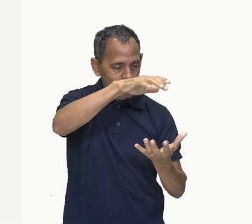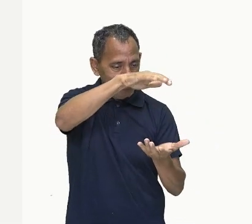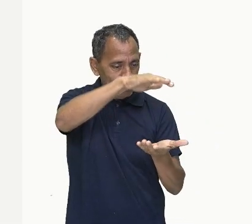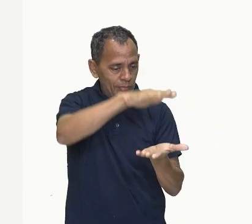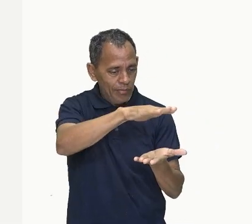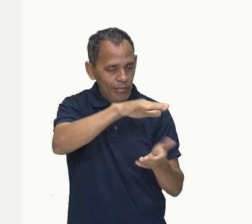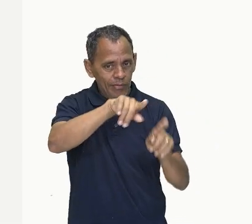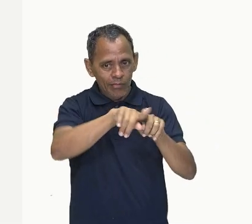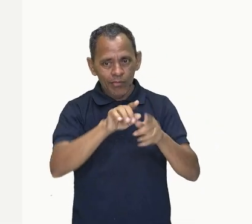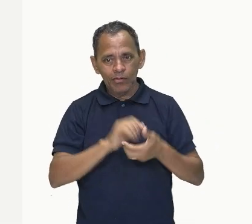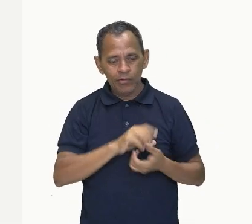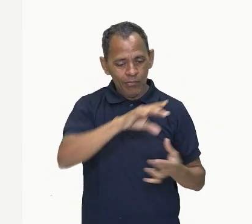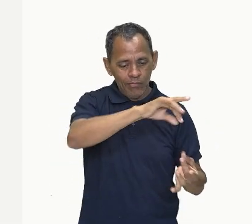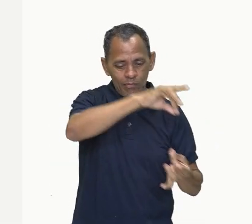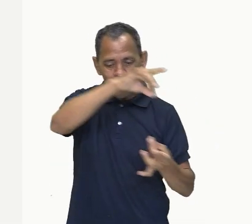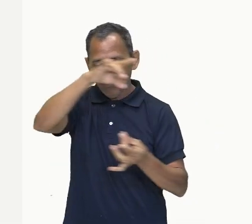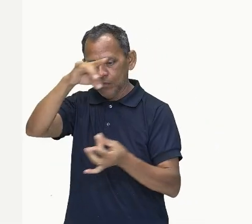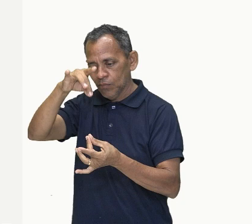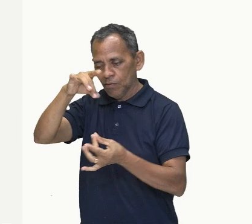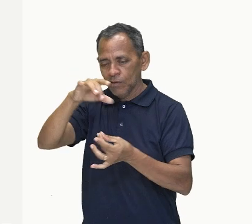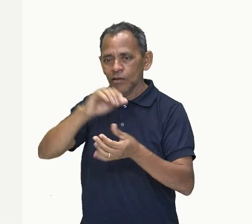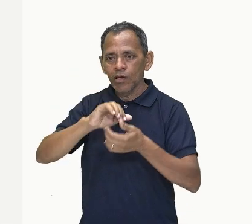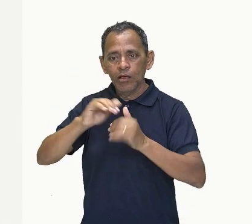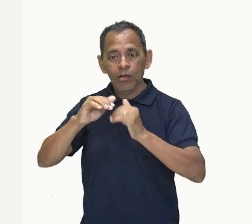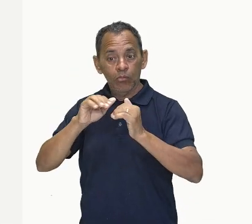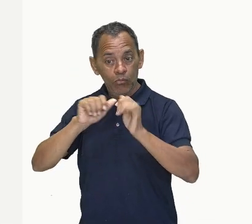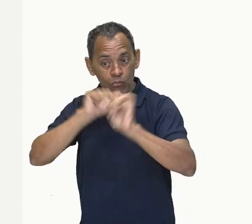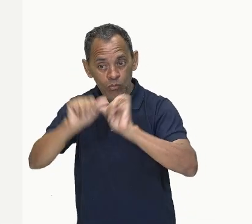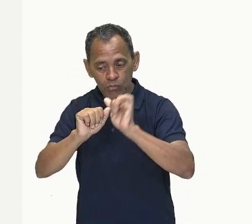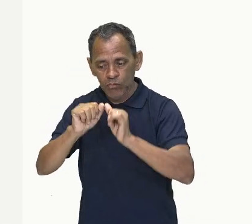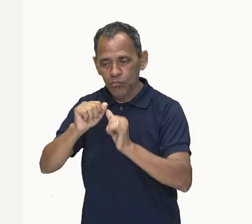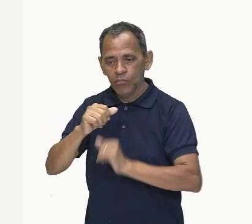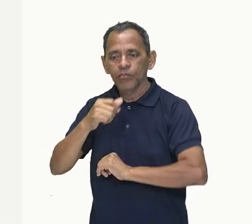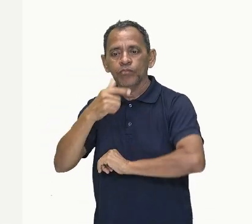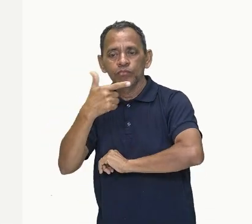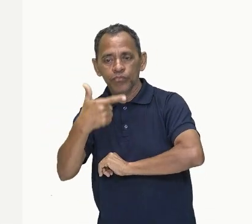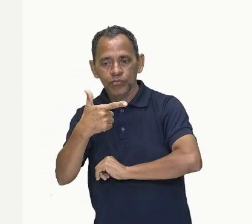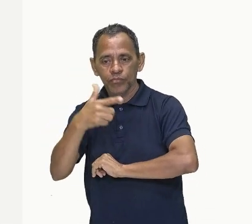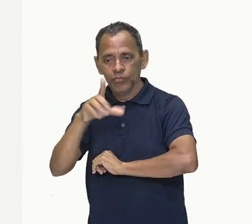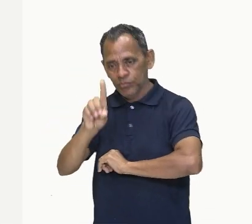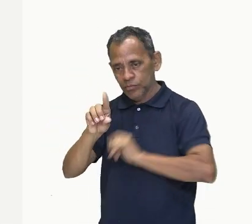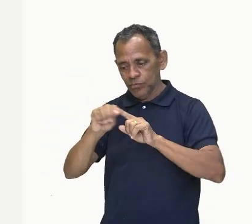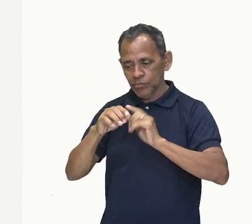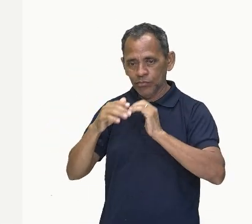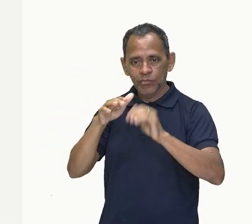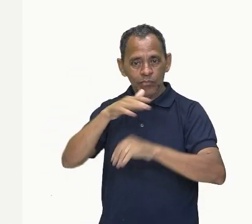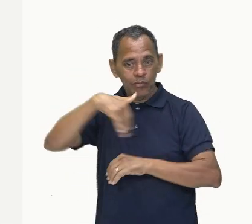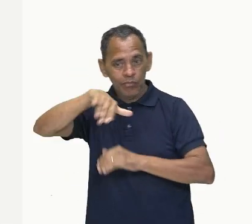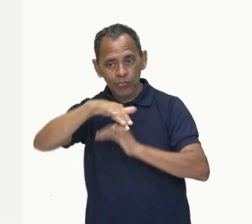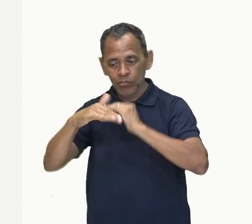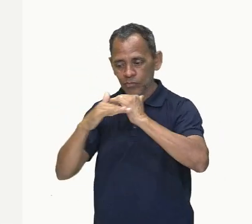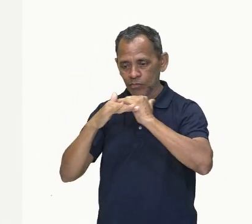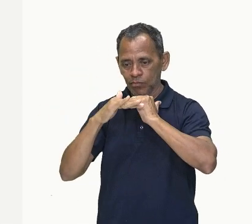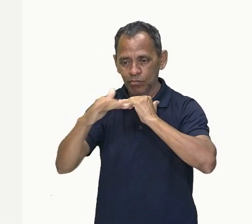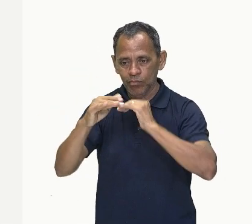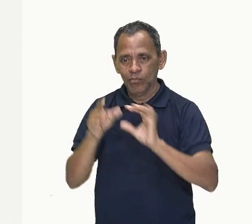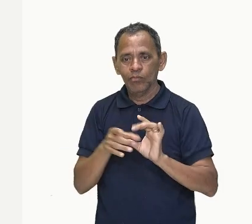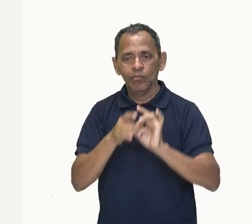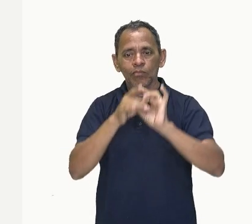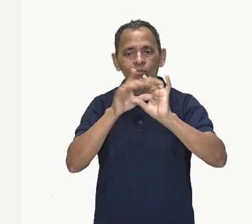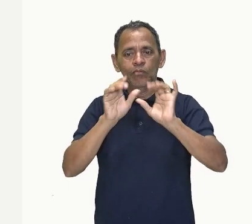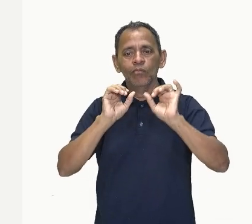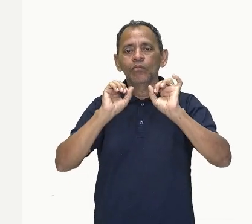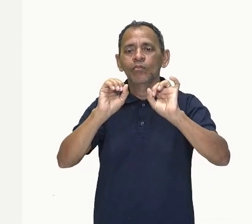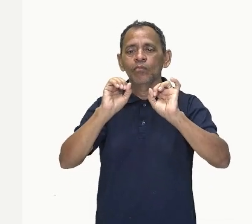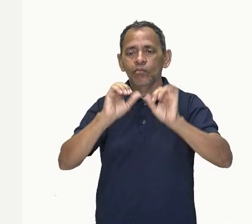esse planeta em um plano bidimensional e em uma superfície plana. E o que permite que a gente faça isso são